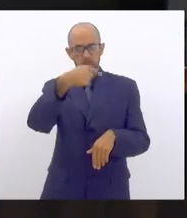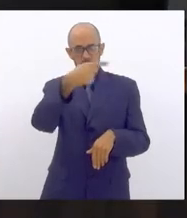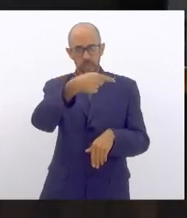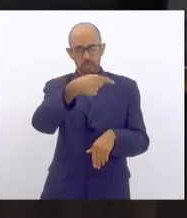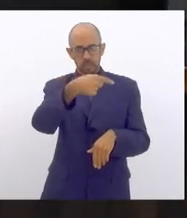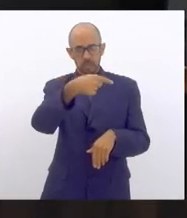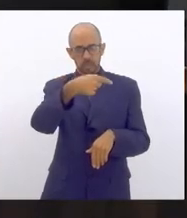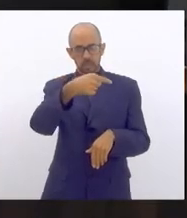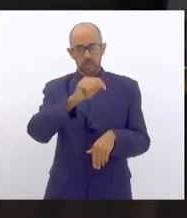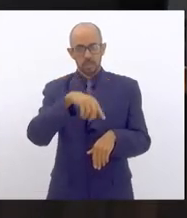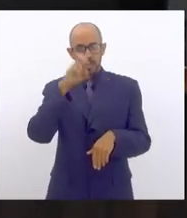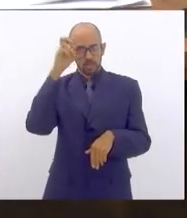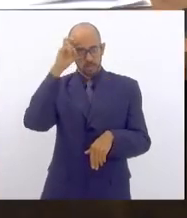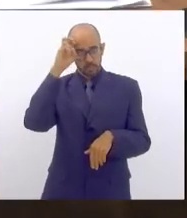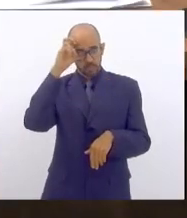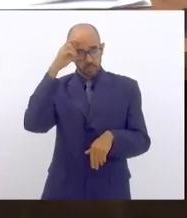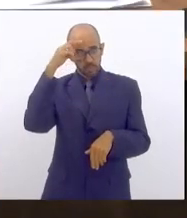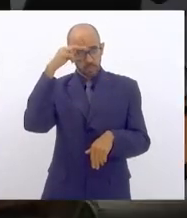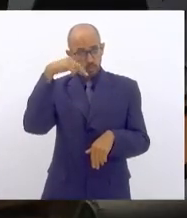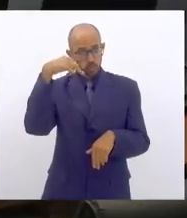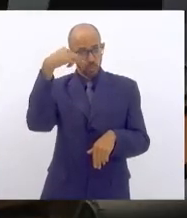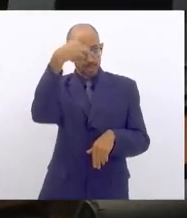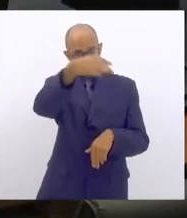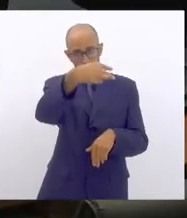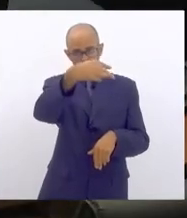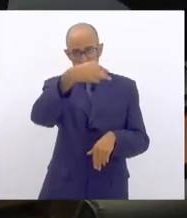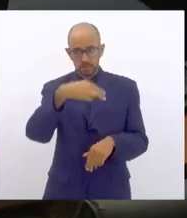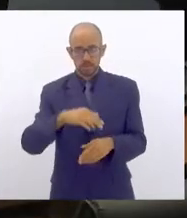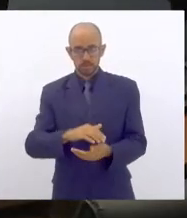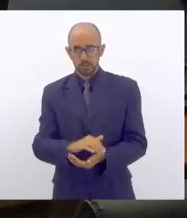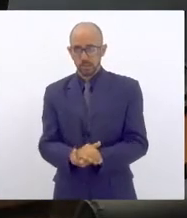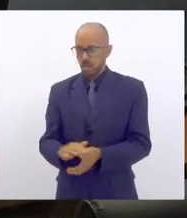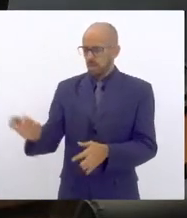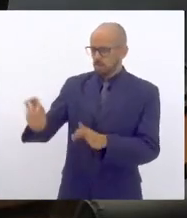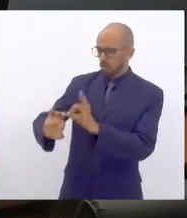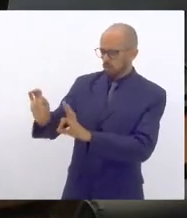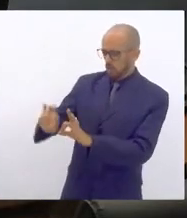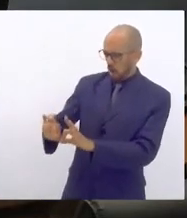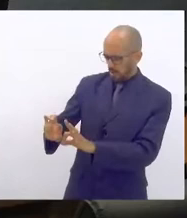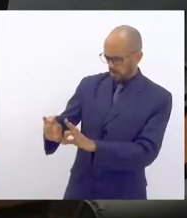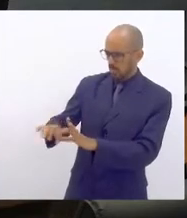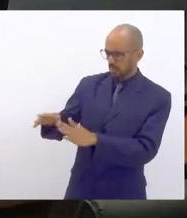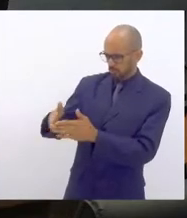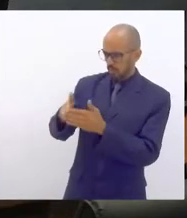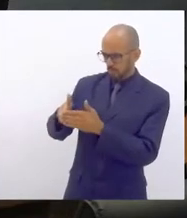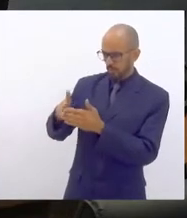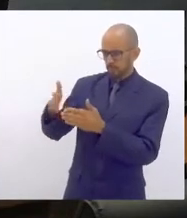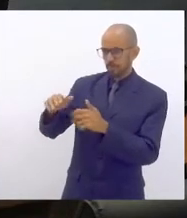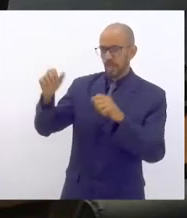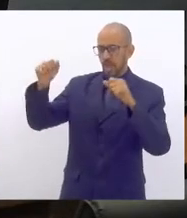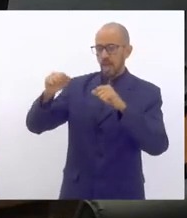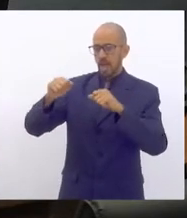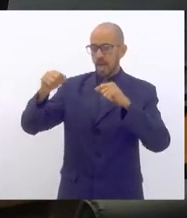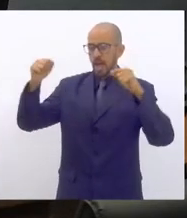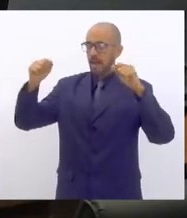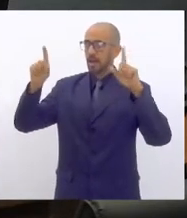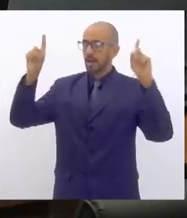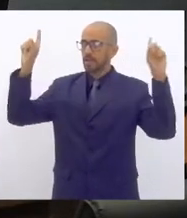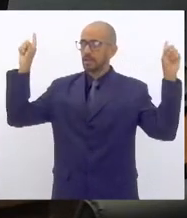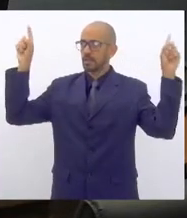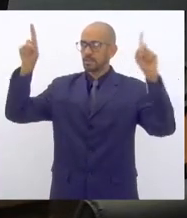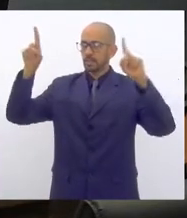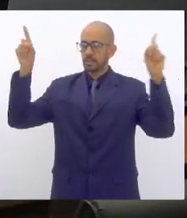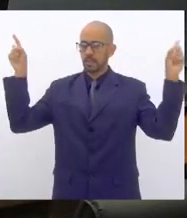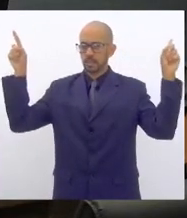semana, quinta-feira da próxima. Perfeitamente. Presidente, só uma questão de ordem rapidamente. Deputada Marta. A galeria ainda tá